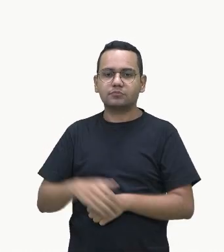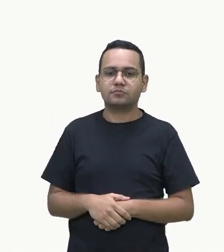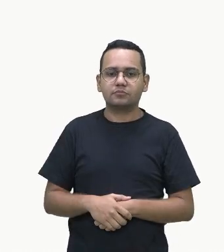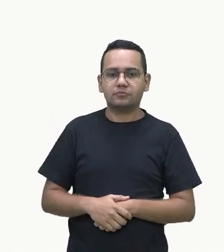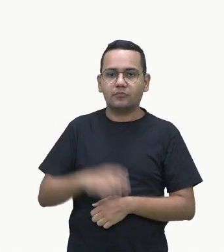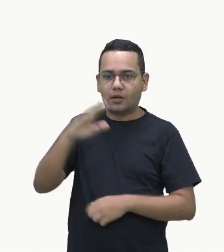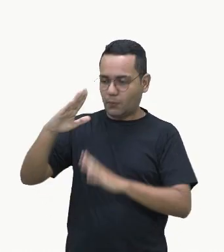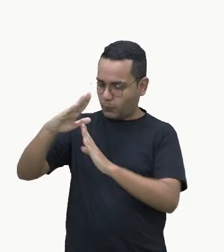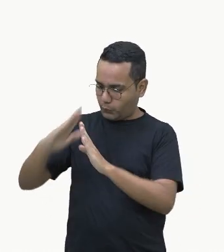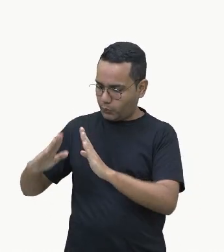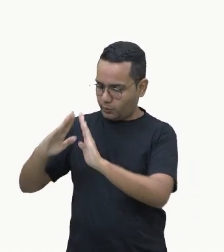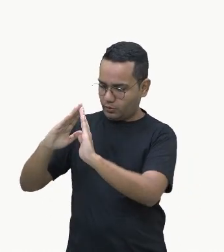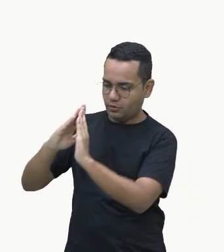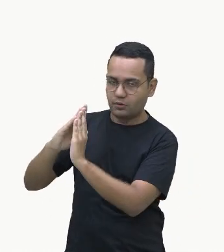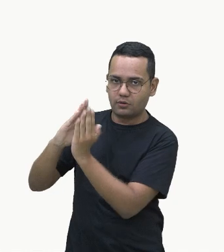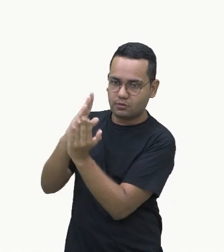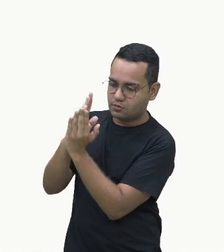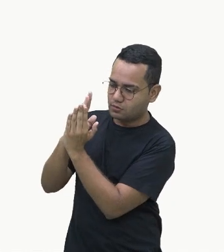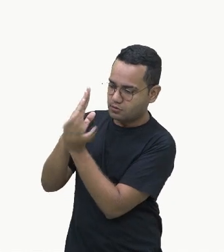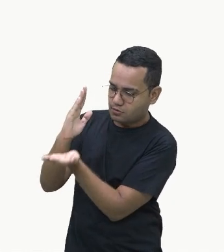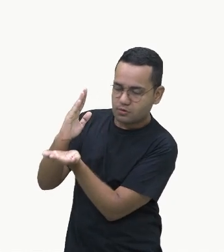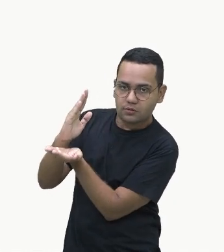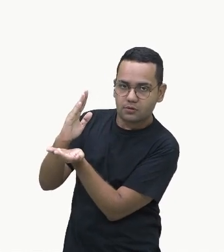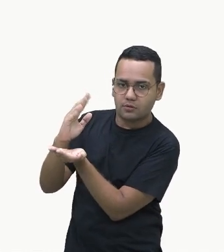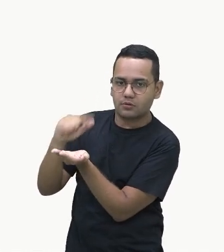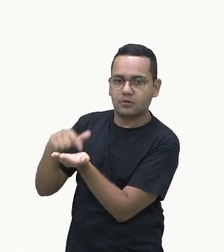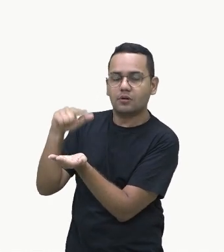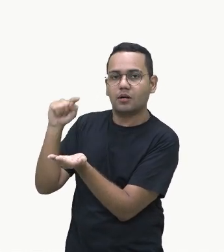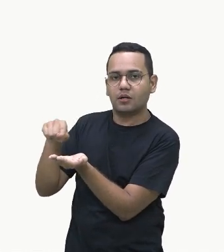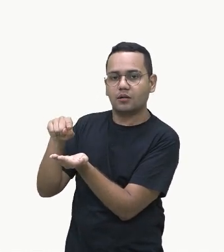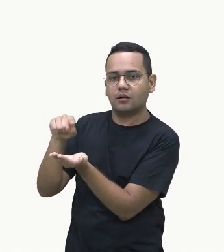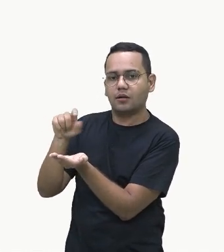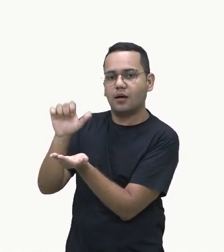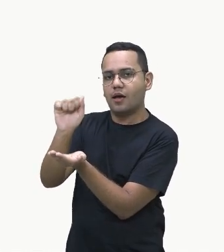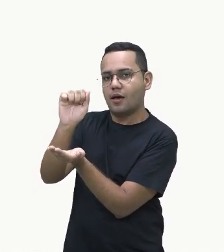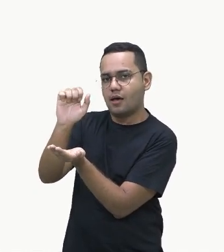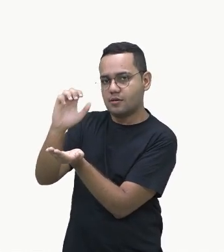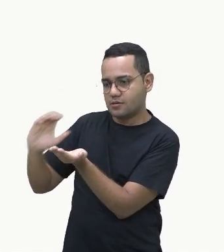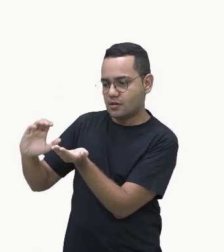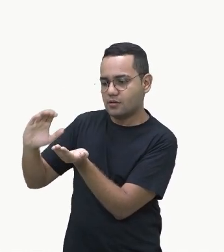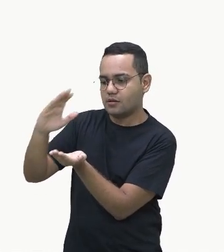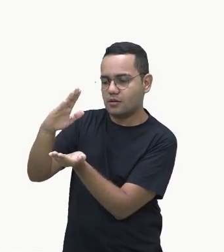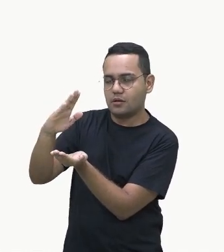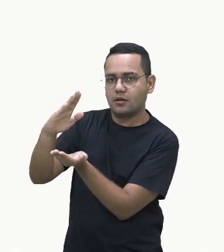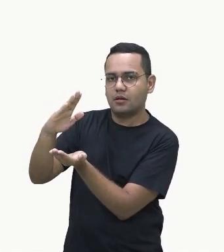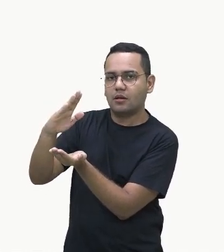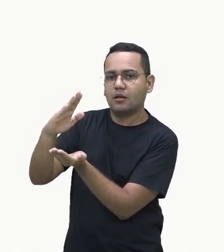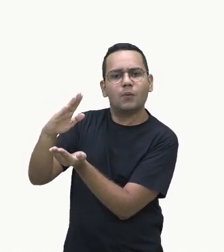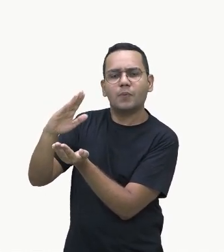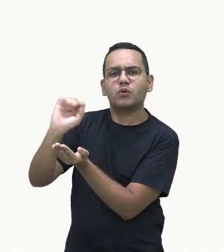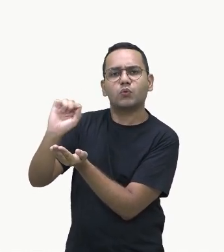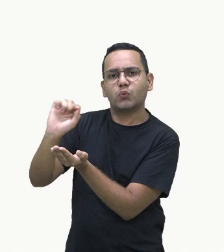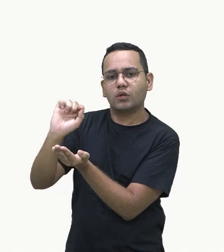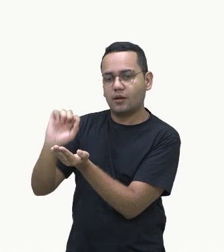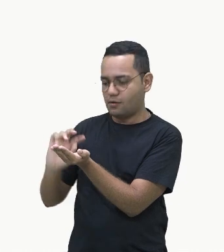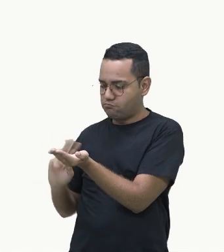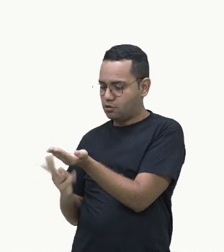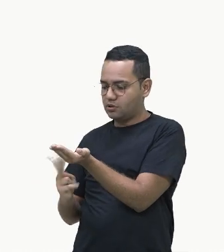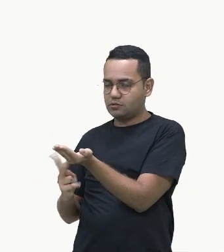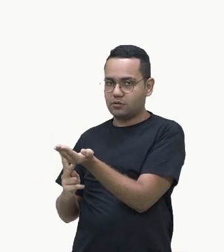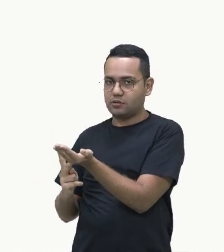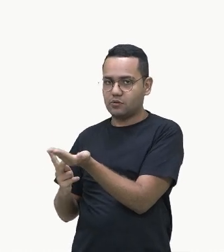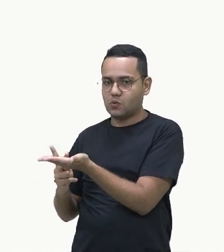a sombra do cateto AC. A sombra vai ser projetada sobre quem? Sobre a hipotenusa, que